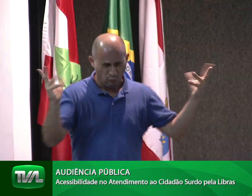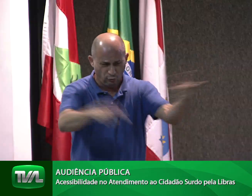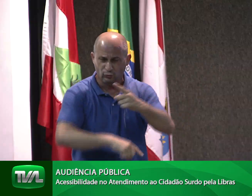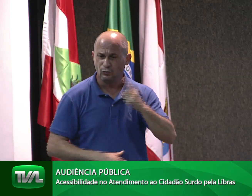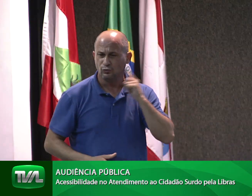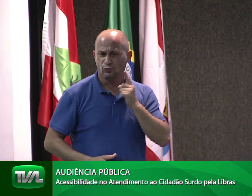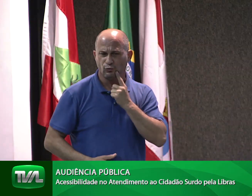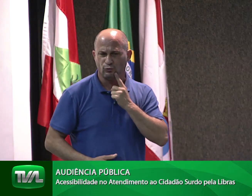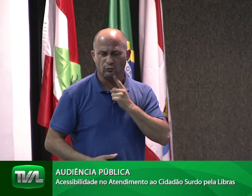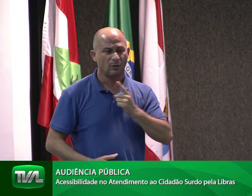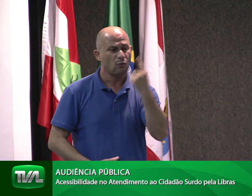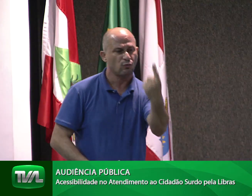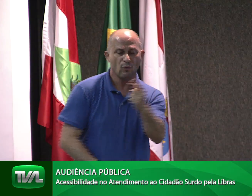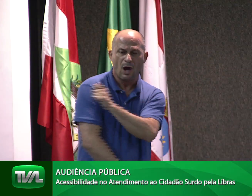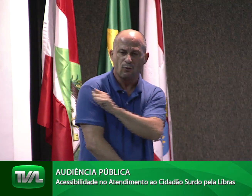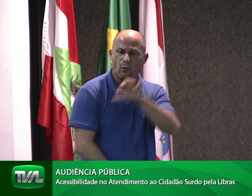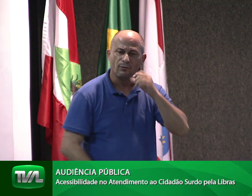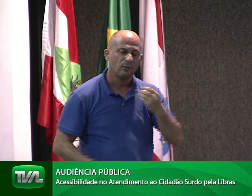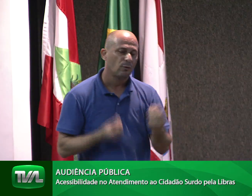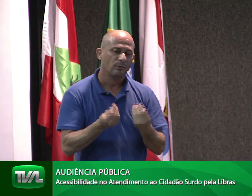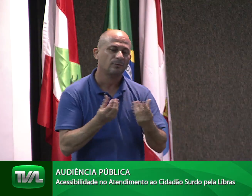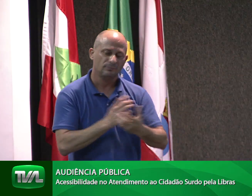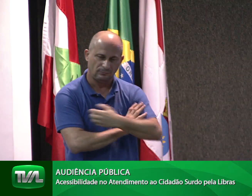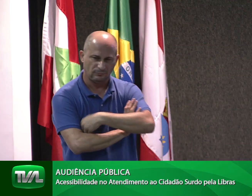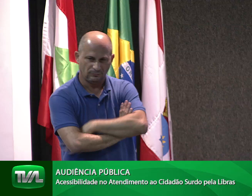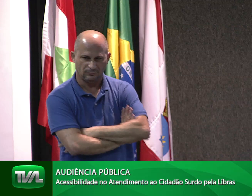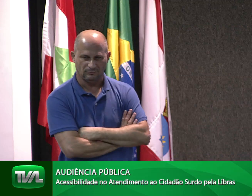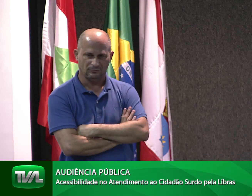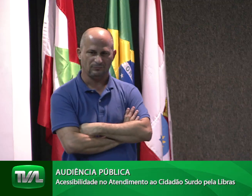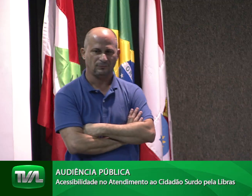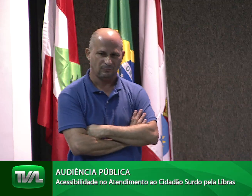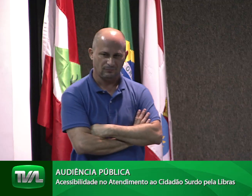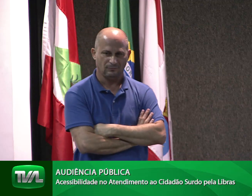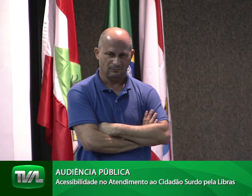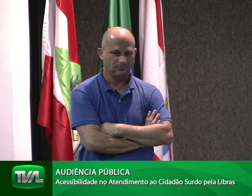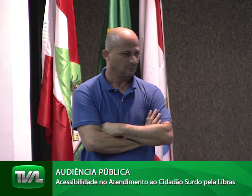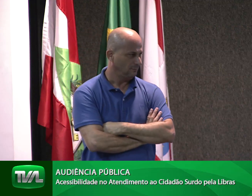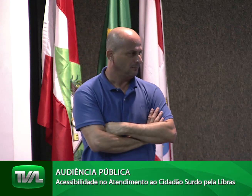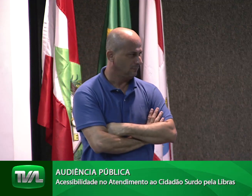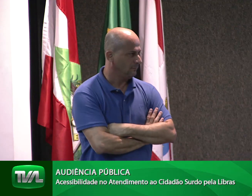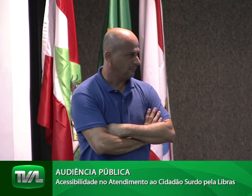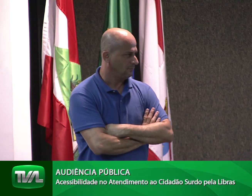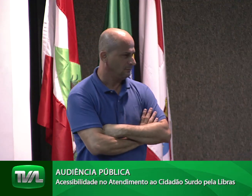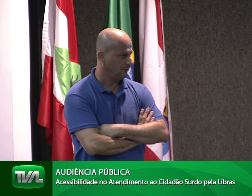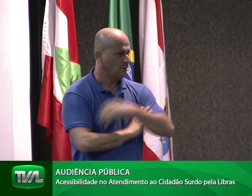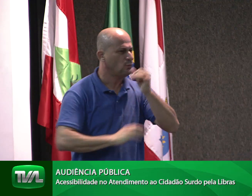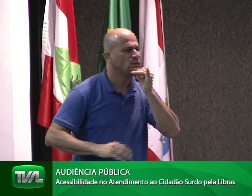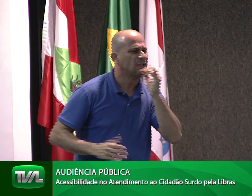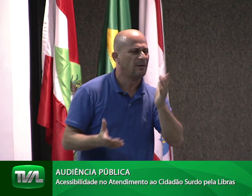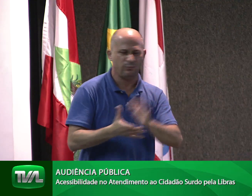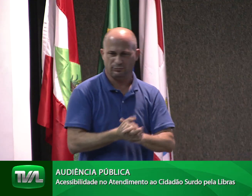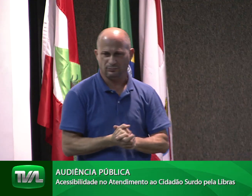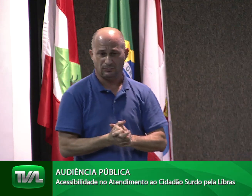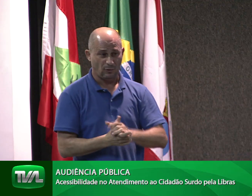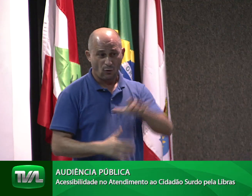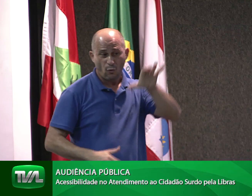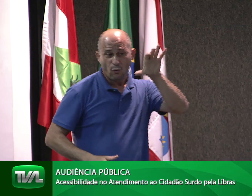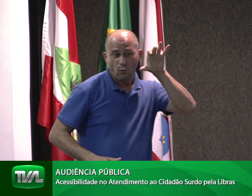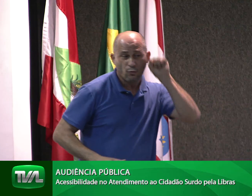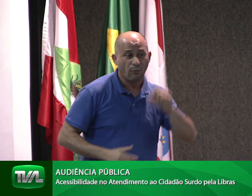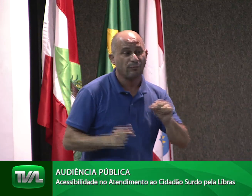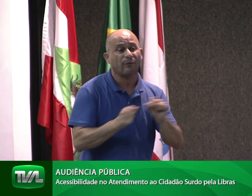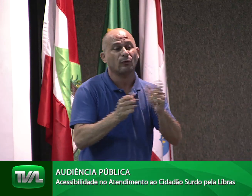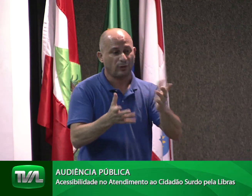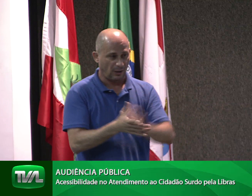vamos fazer diferente. Imagina um aluno ouvinte junto com todos os outros alunos surdos. E aí? Um